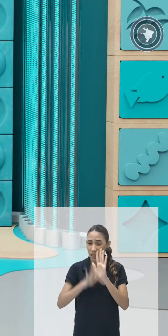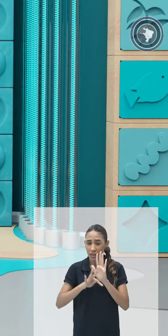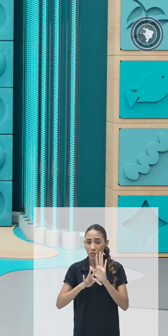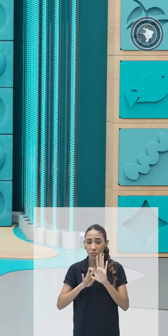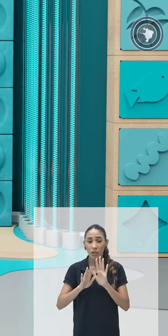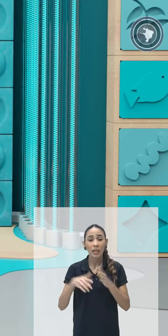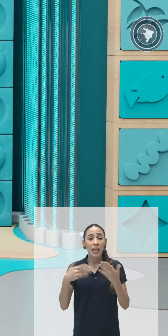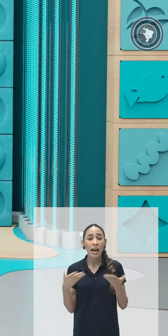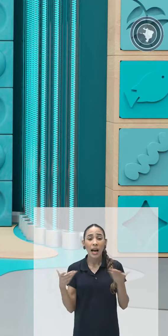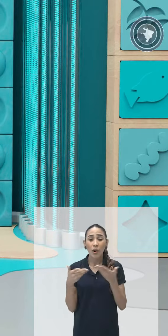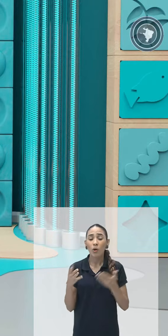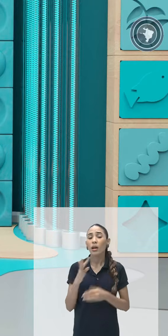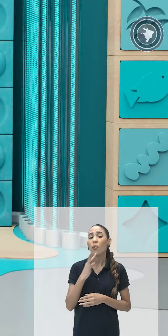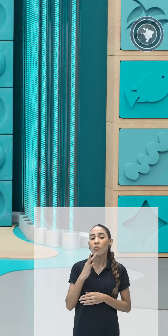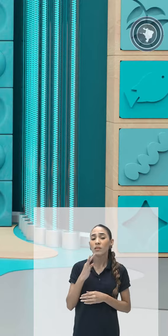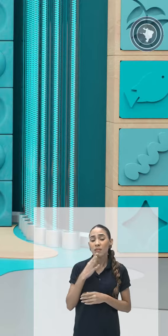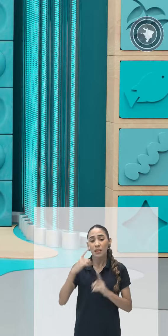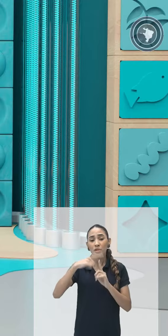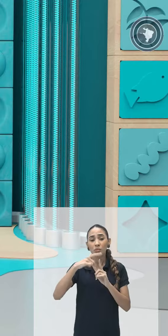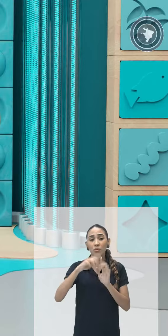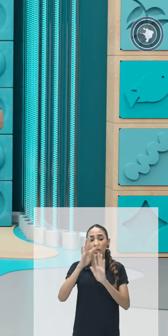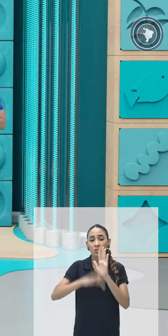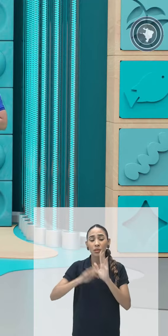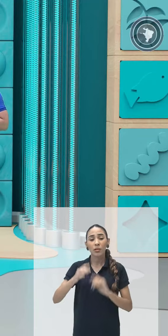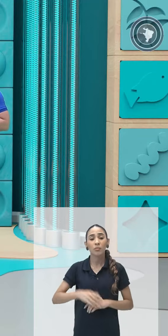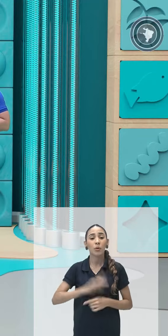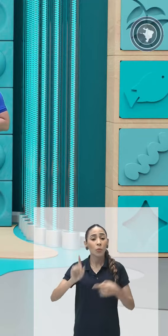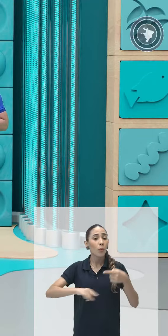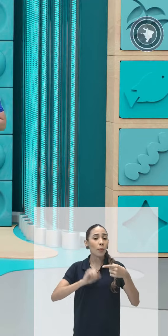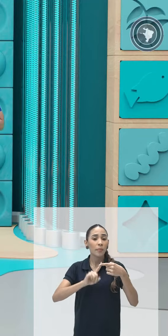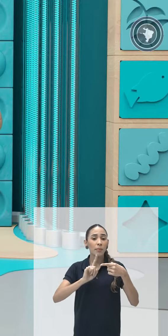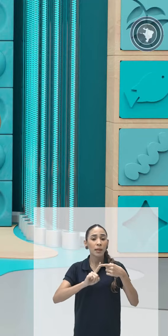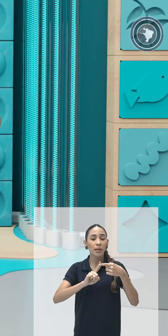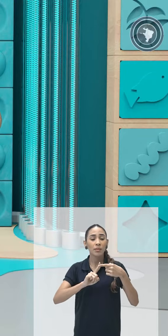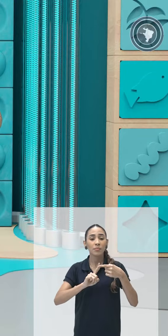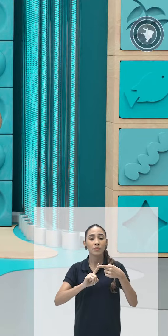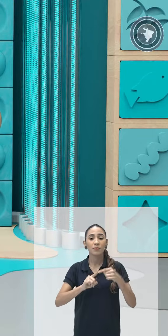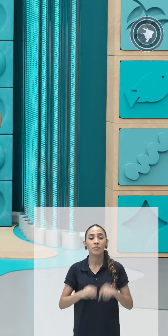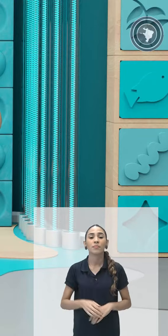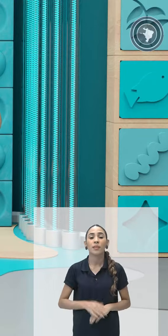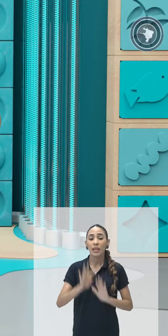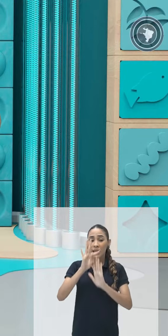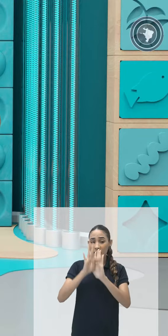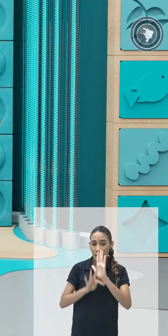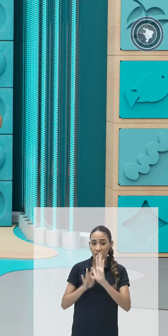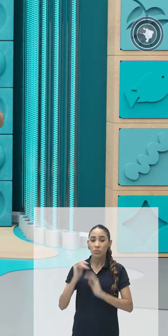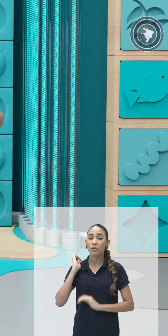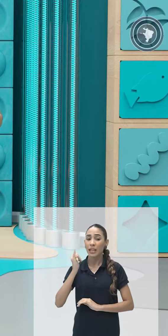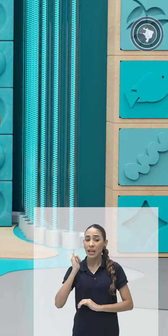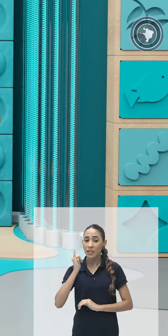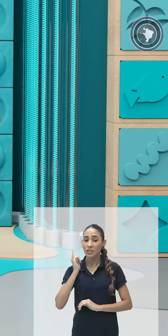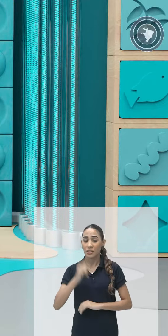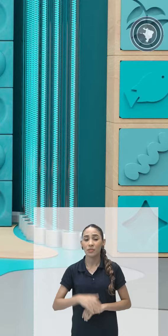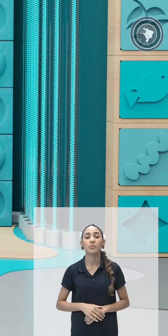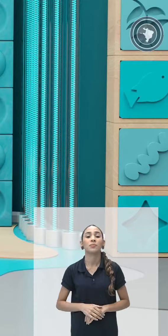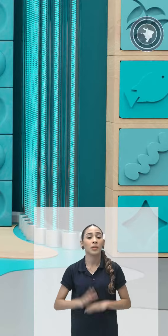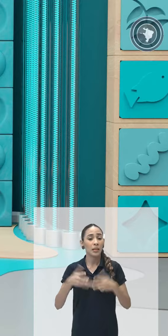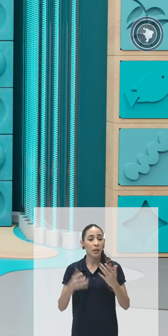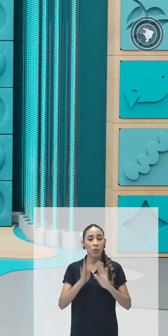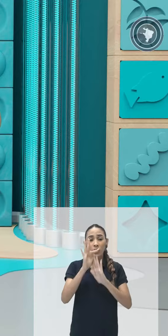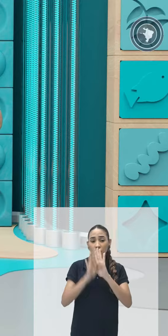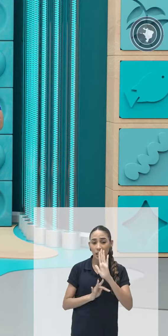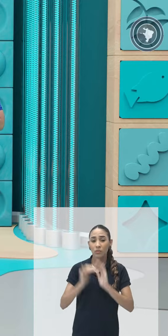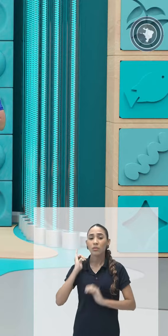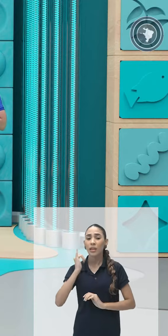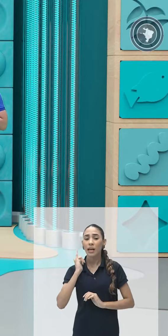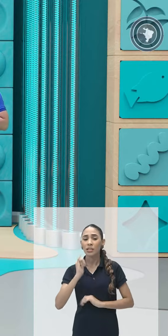E aí nós vamos conhecer alguns tipos textuais, começando, claro, pelo tipo narrativo. O texto narrativo,